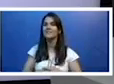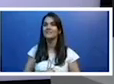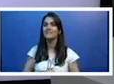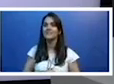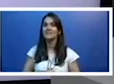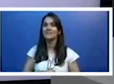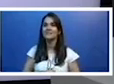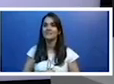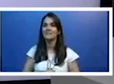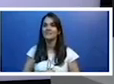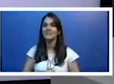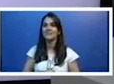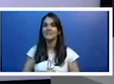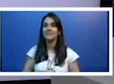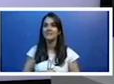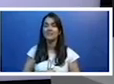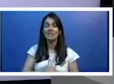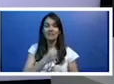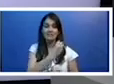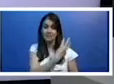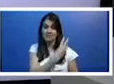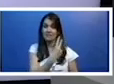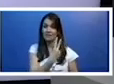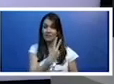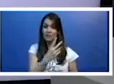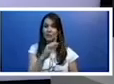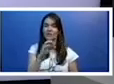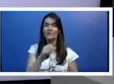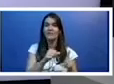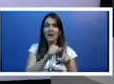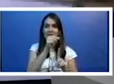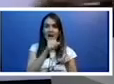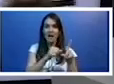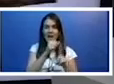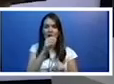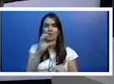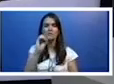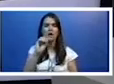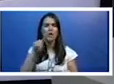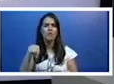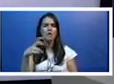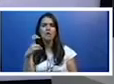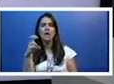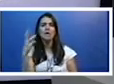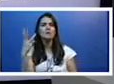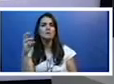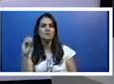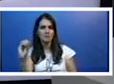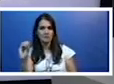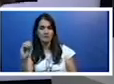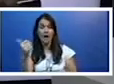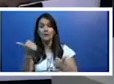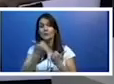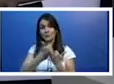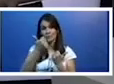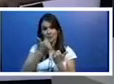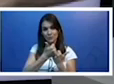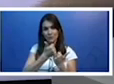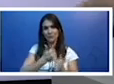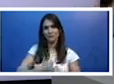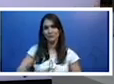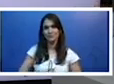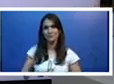Seno de 32 graus, 0,530. Então eu substituo aqui no lugar do seno de 32